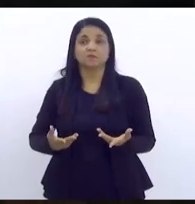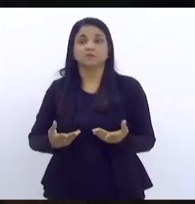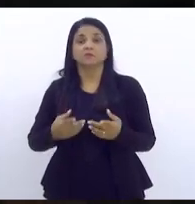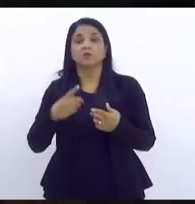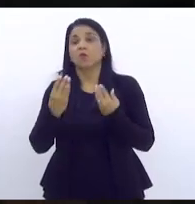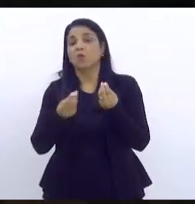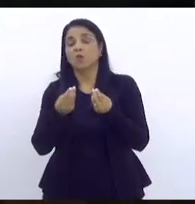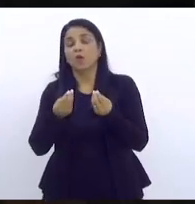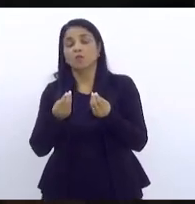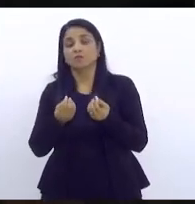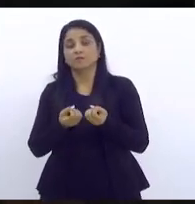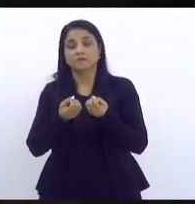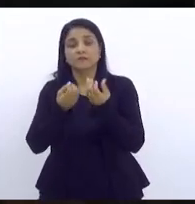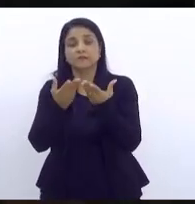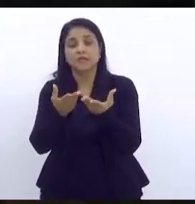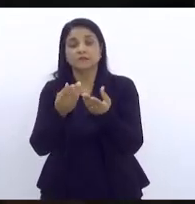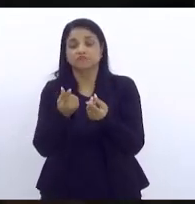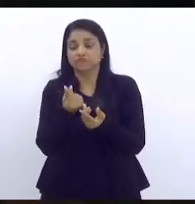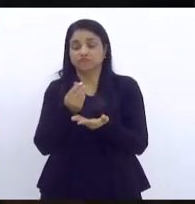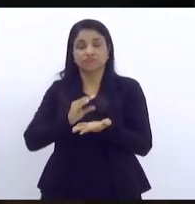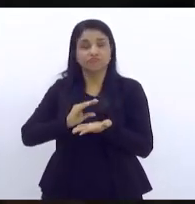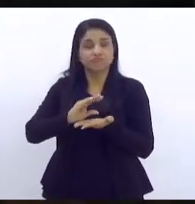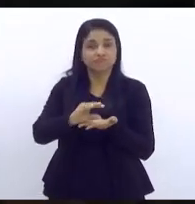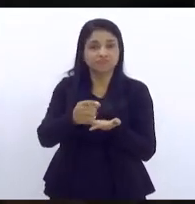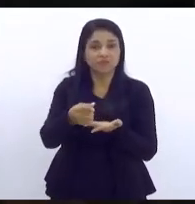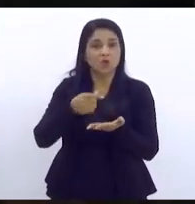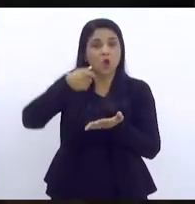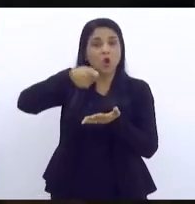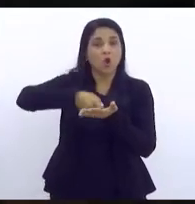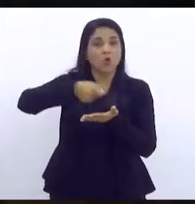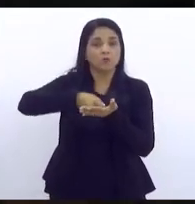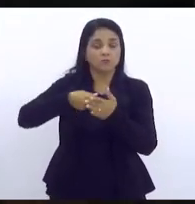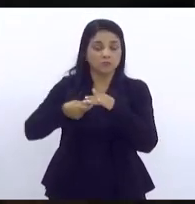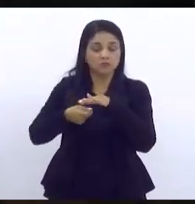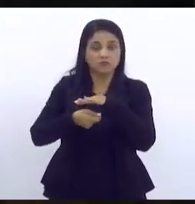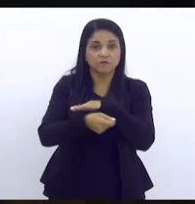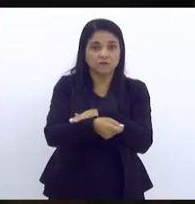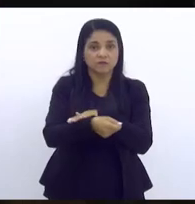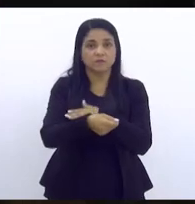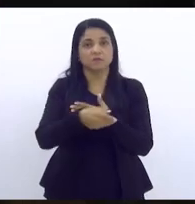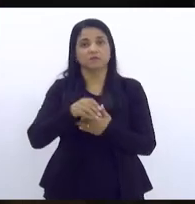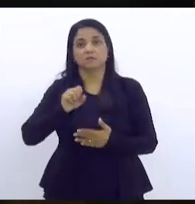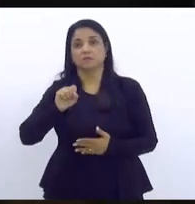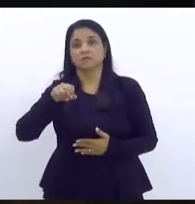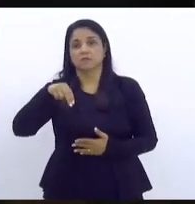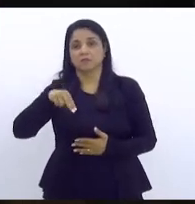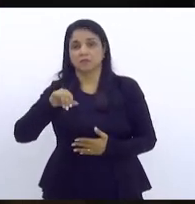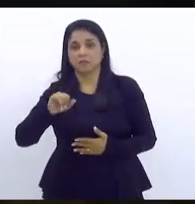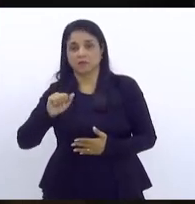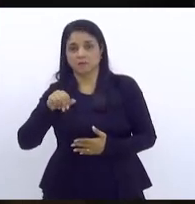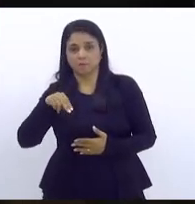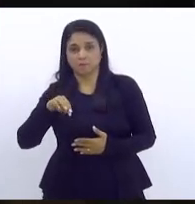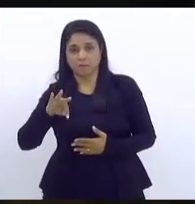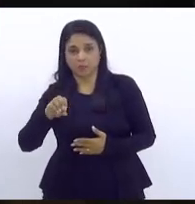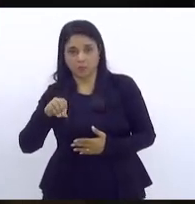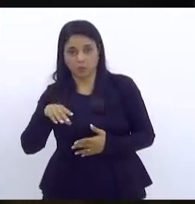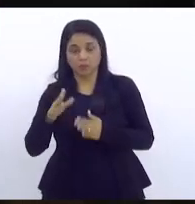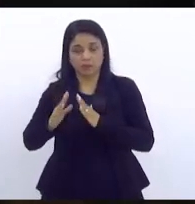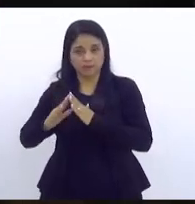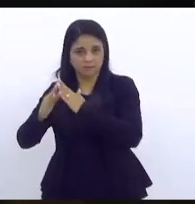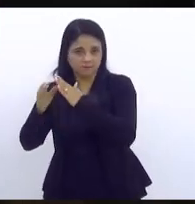concessão Qual é a obrigatoriedade de investimento em saneamento nas áreas mais vulnerabilizadas